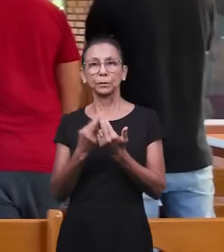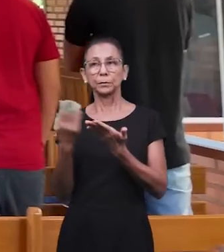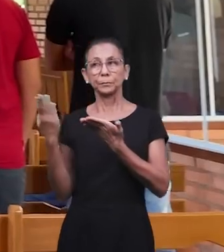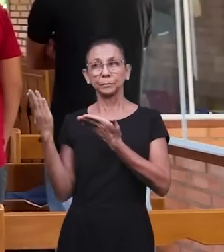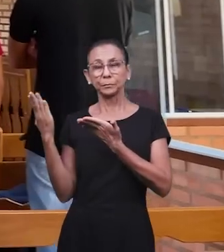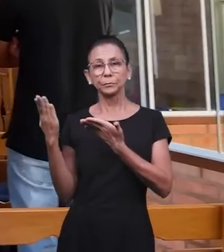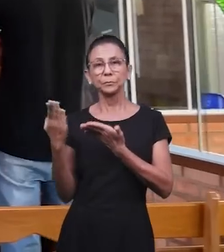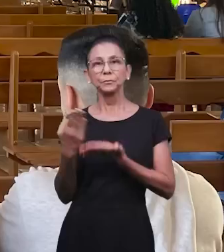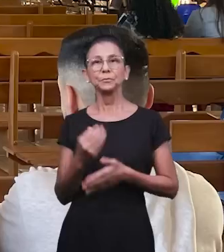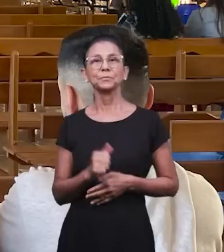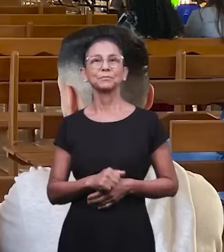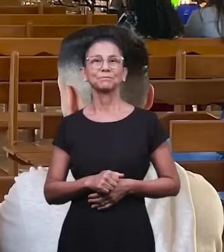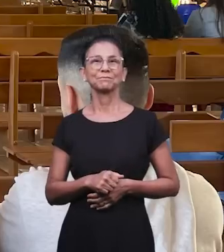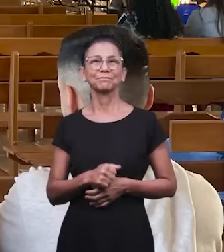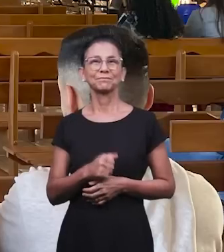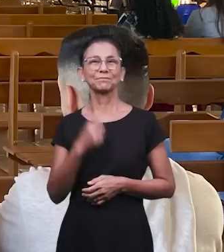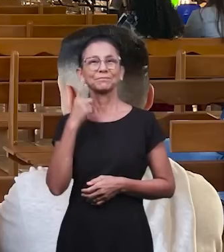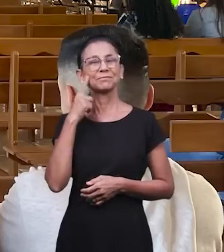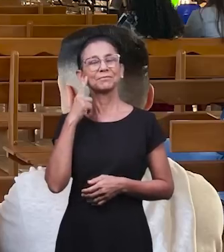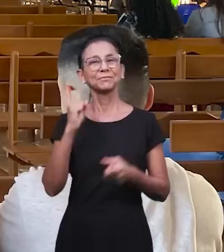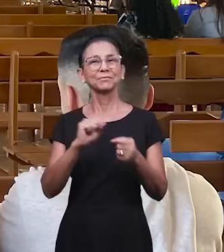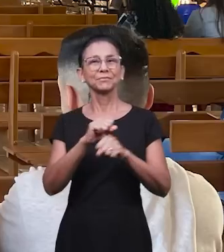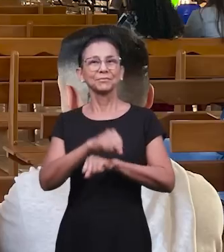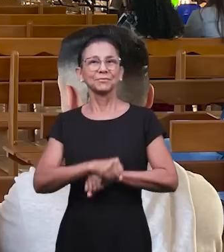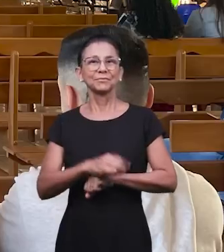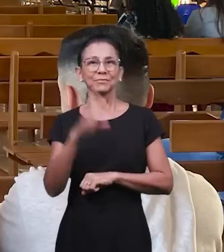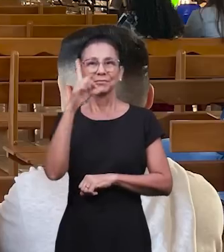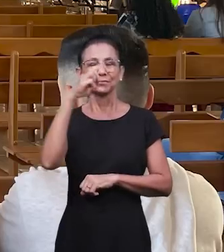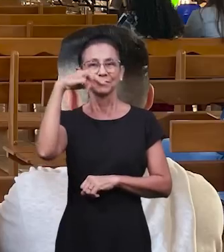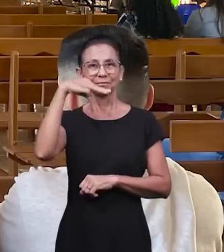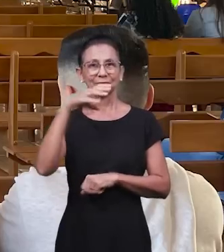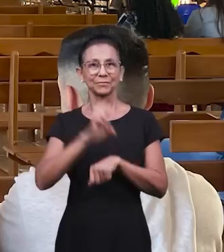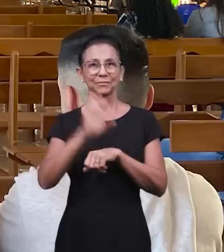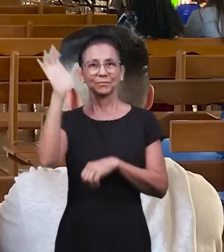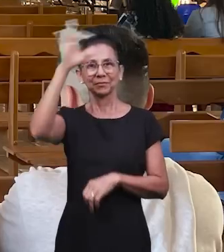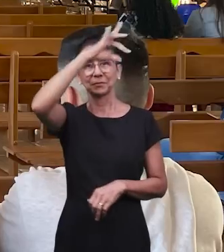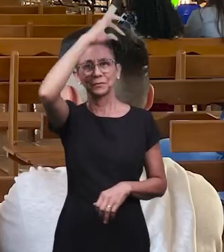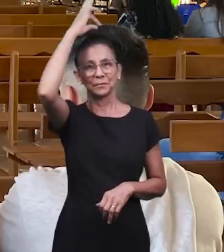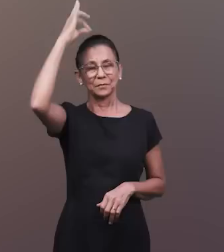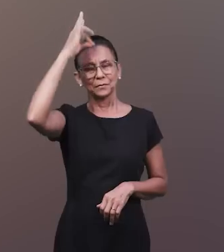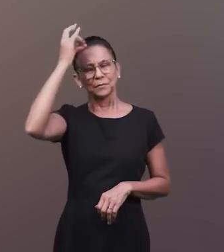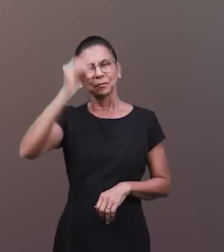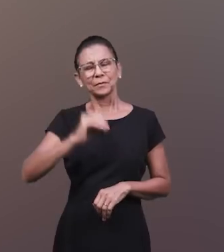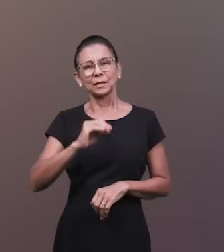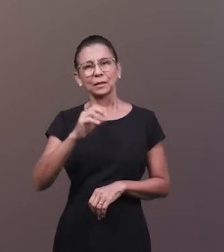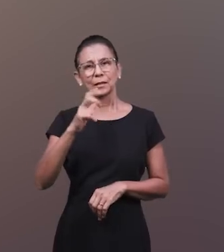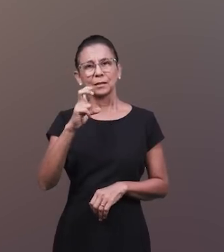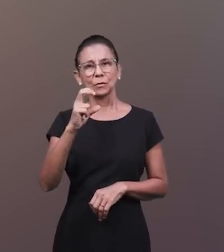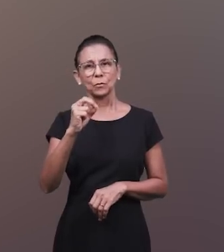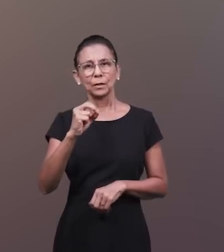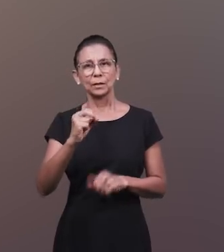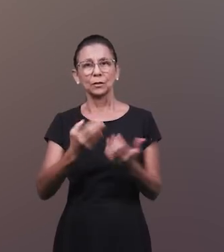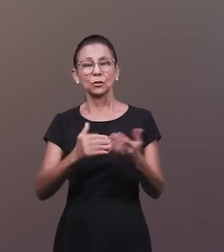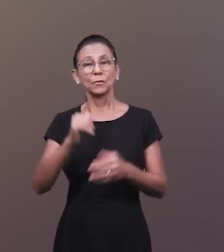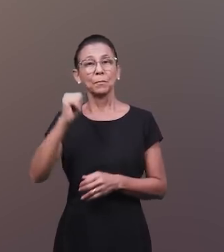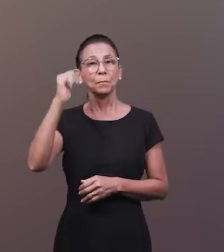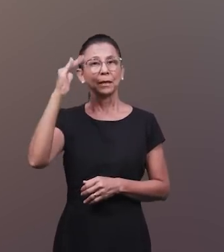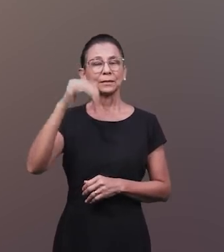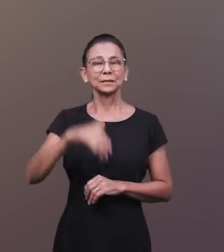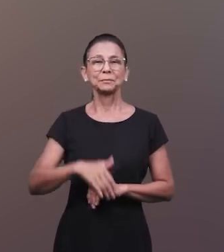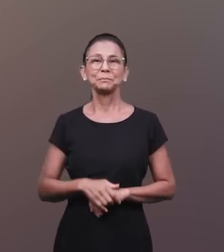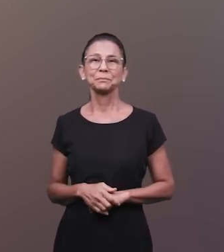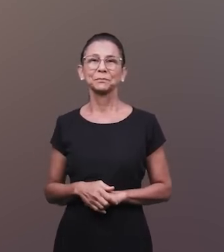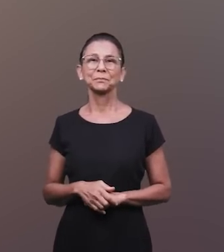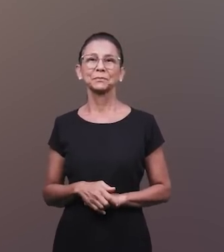para participar do seminário, transmitido diretamente de Domingos Martins. Mais de 50 jovens estiveram presentes. Agora